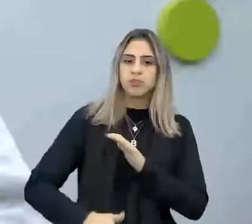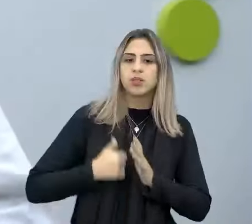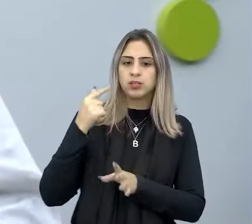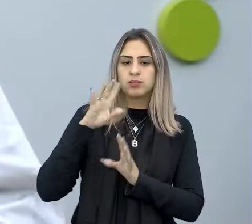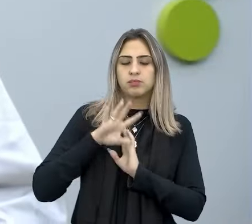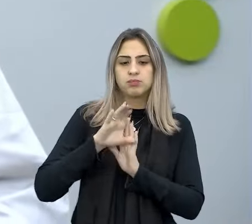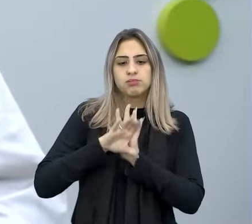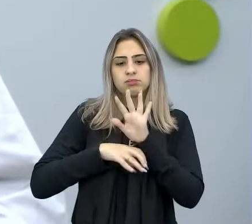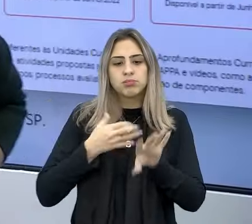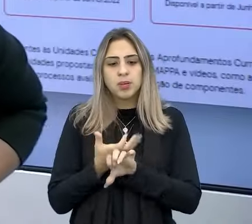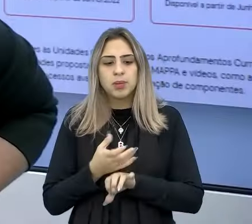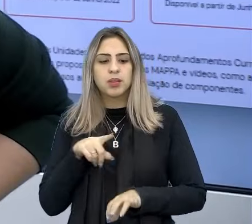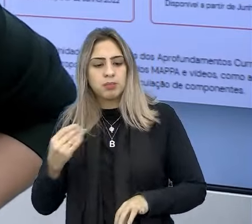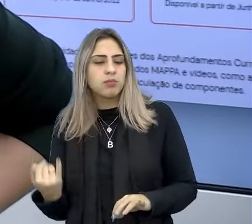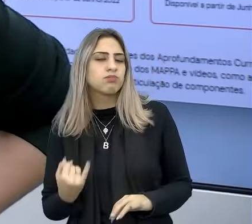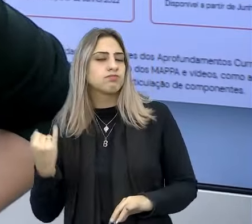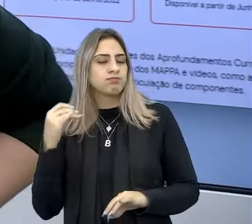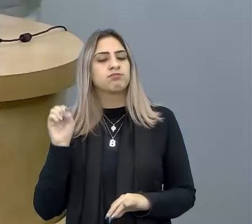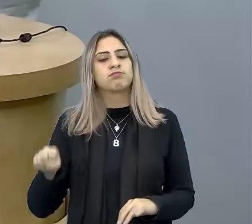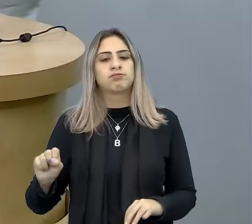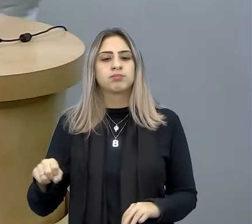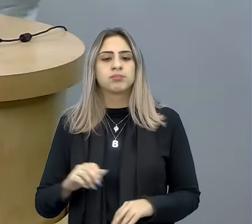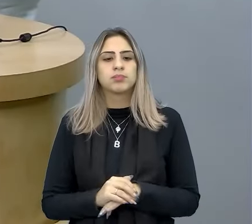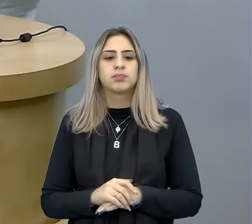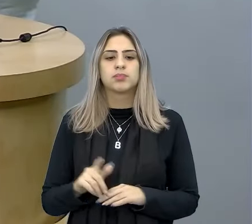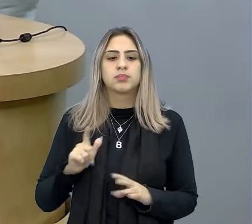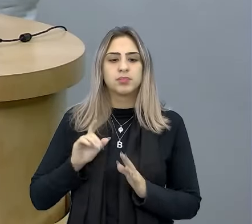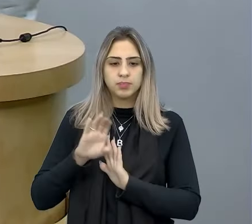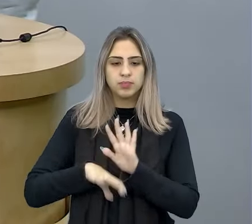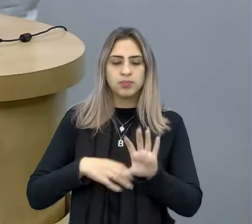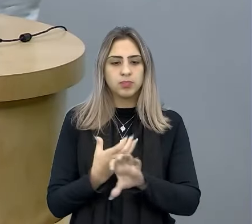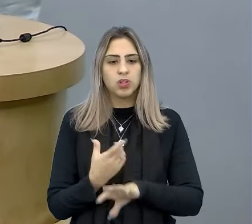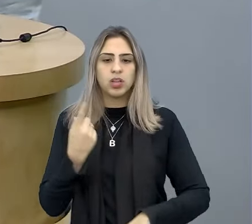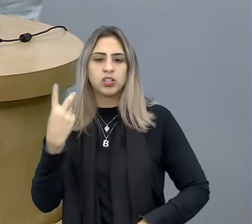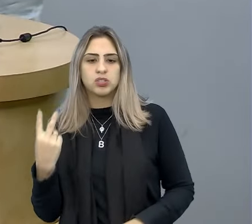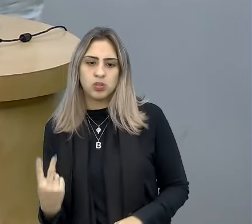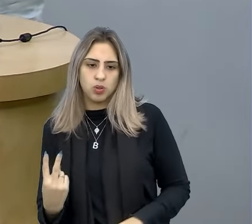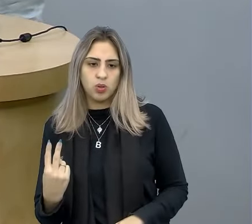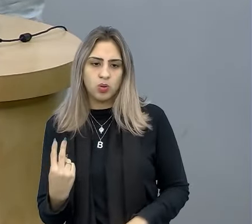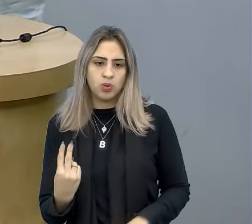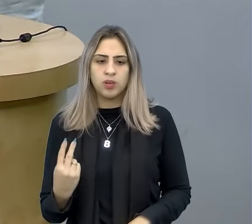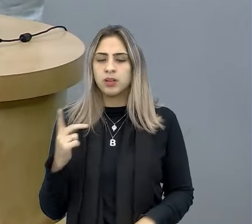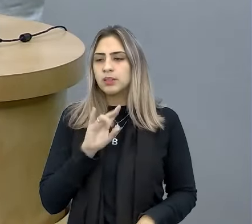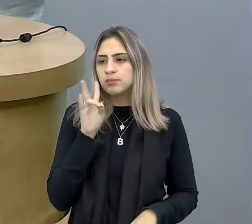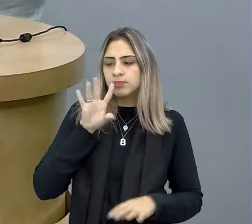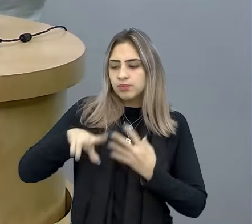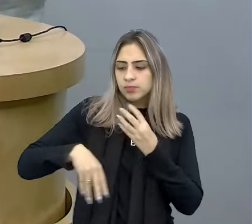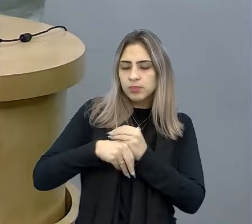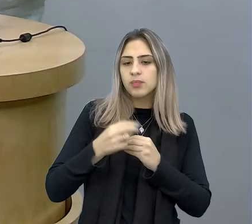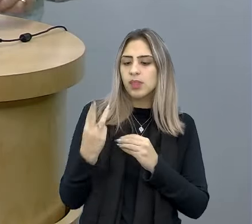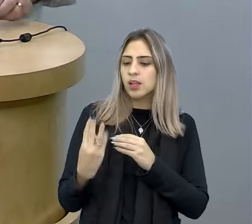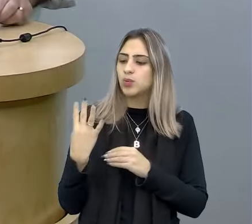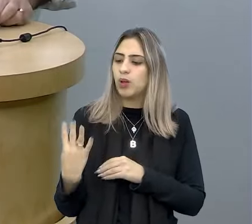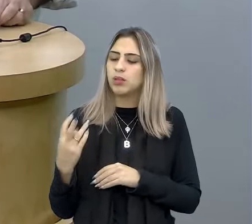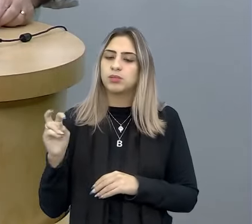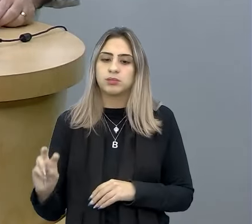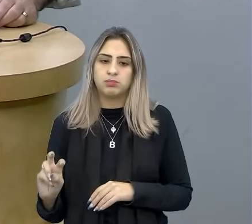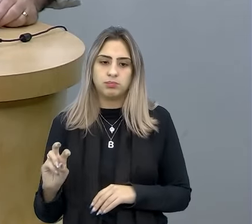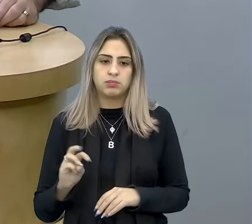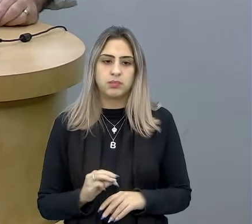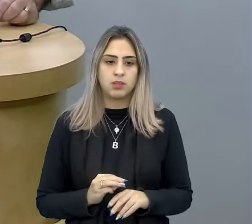componentes, né? Sim, é super importante. Não é porque você vai dar o componente 2 que não vai que não vai olhar. o 3, o 4 e o 5, né?